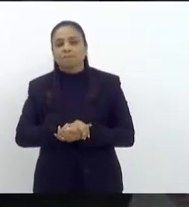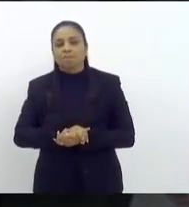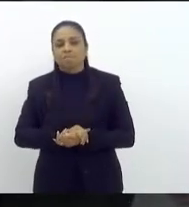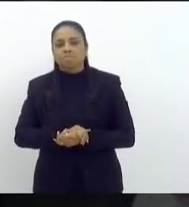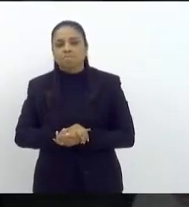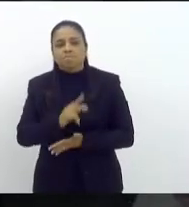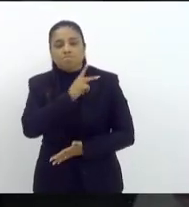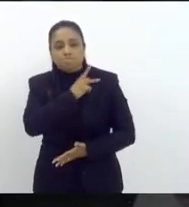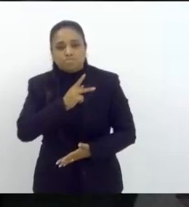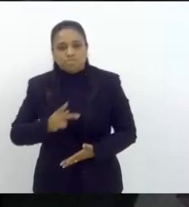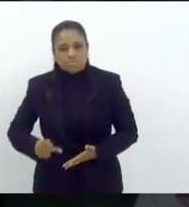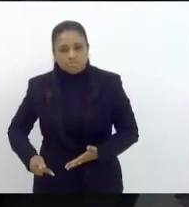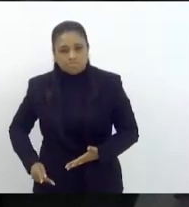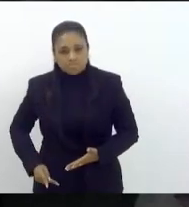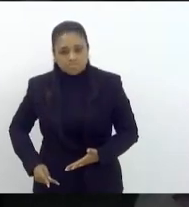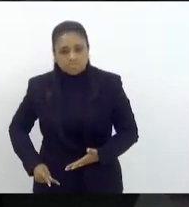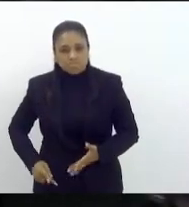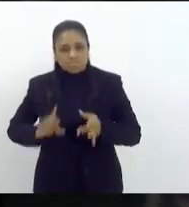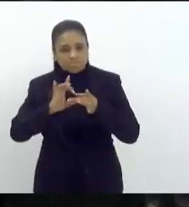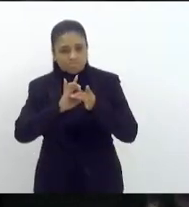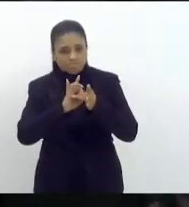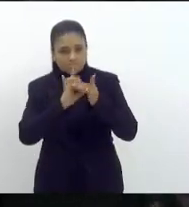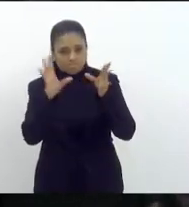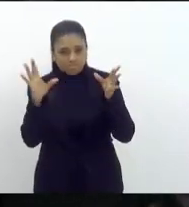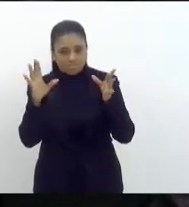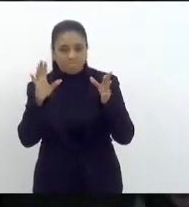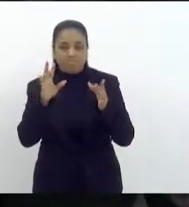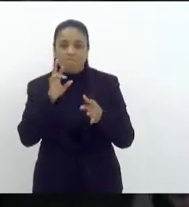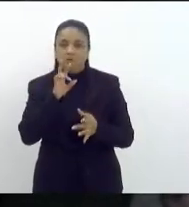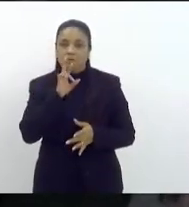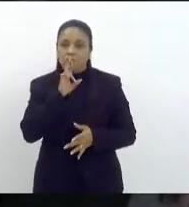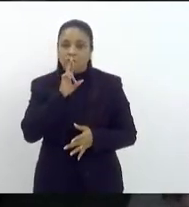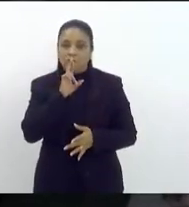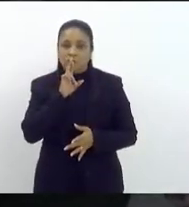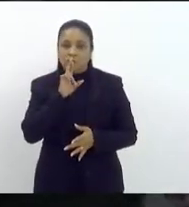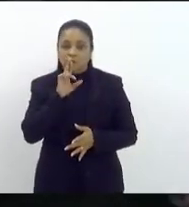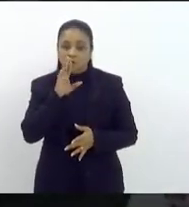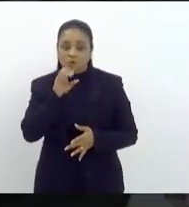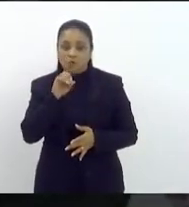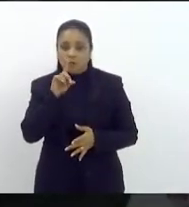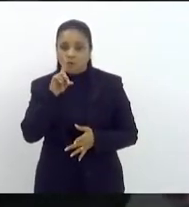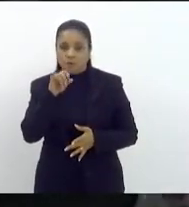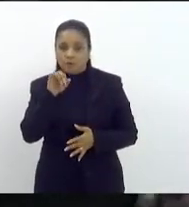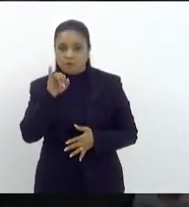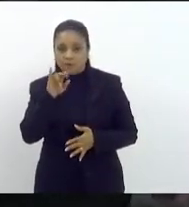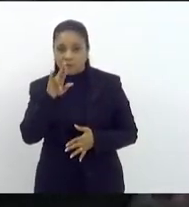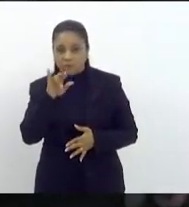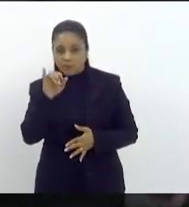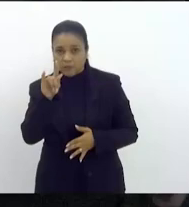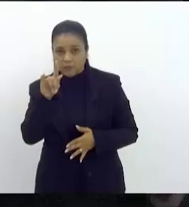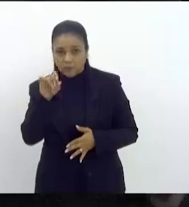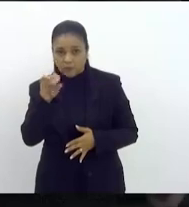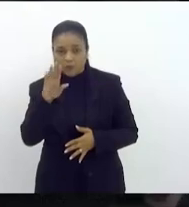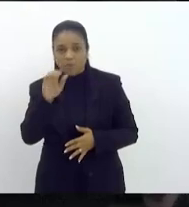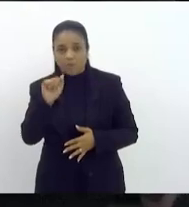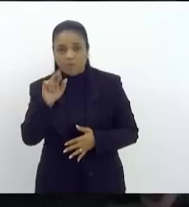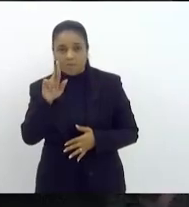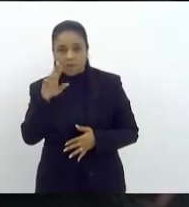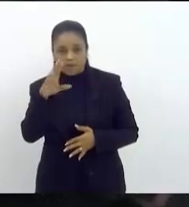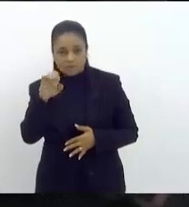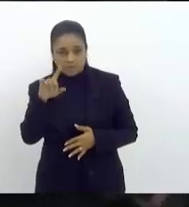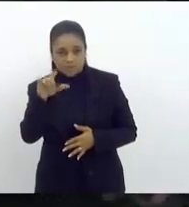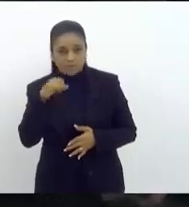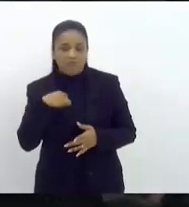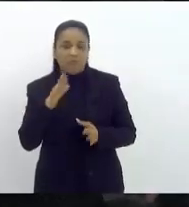Presidente democrático Rodrigo Bacelar a propósito da questão que foi derrubada